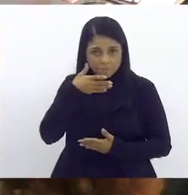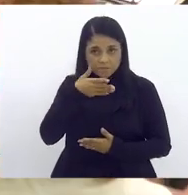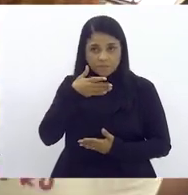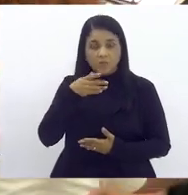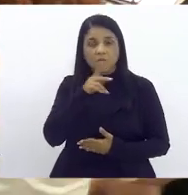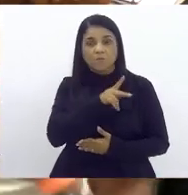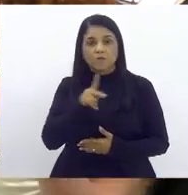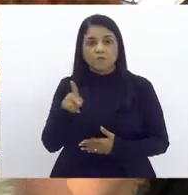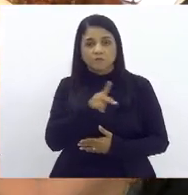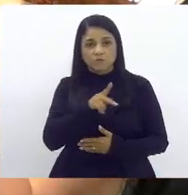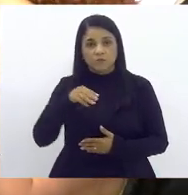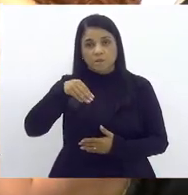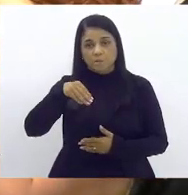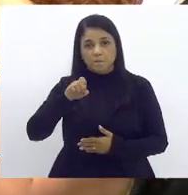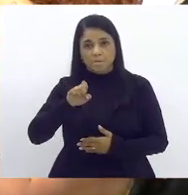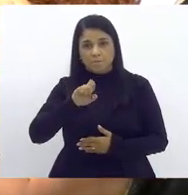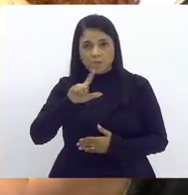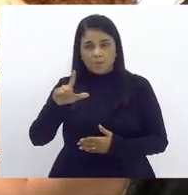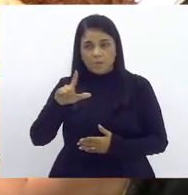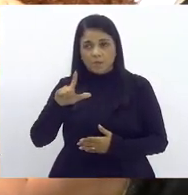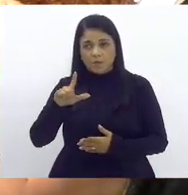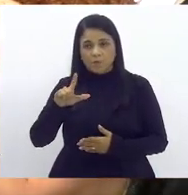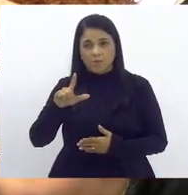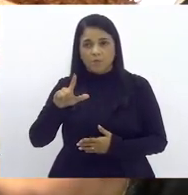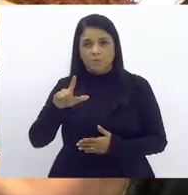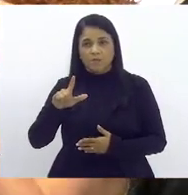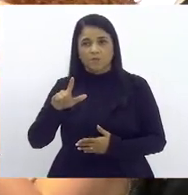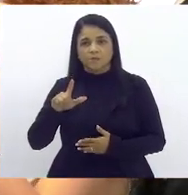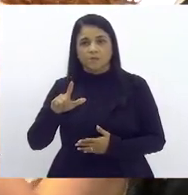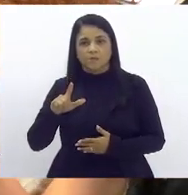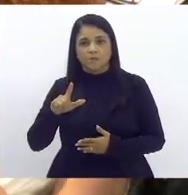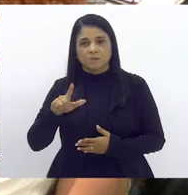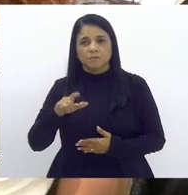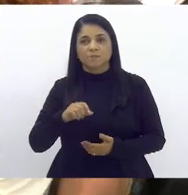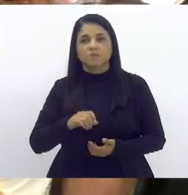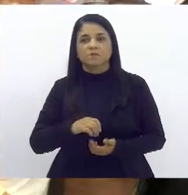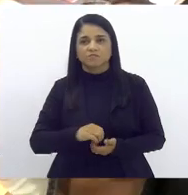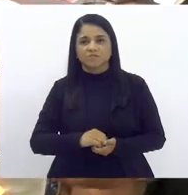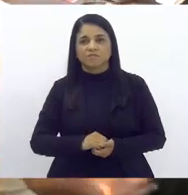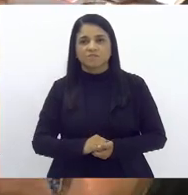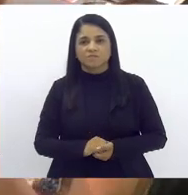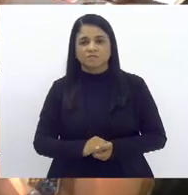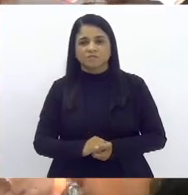querida professora Mel. 5 minutinhos, Mel.